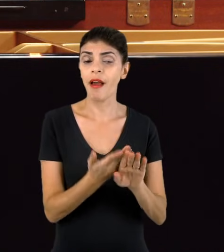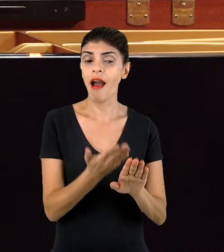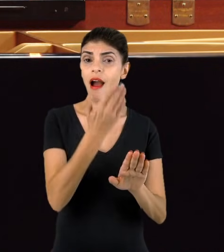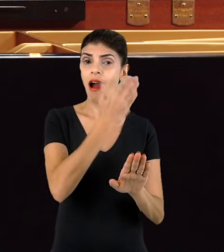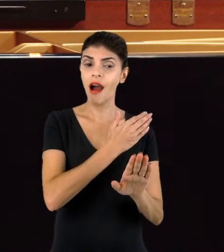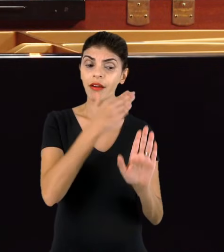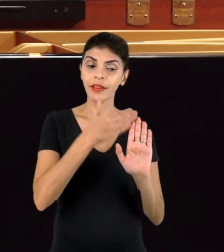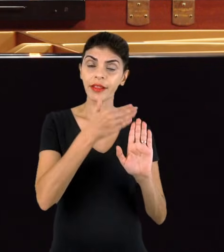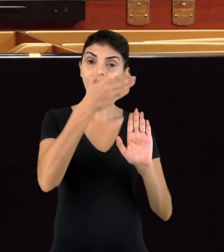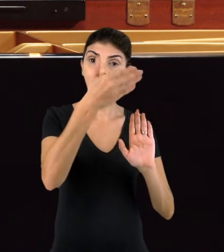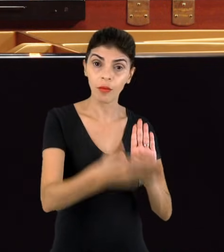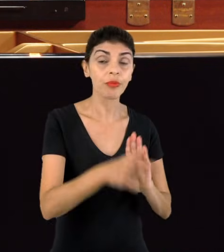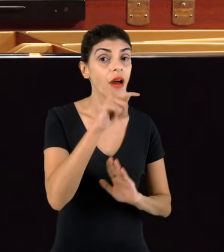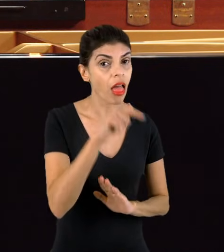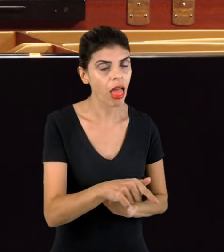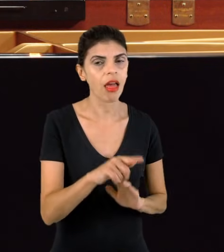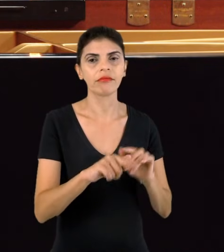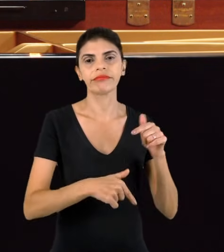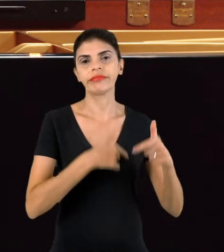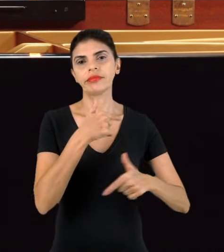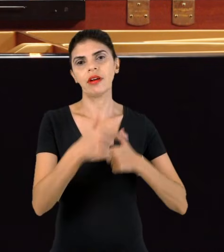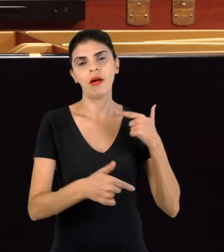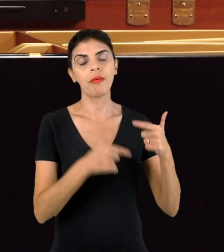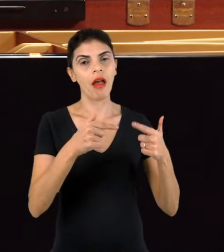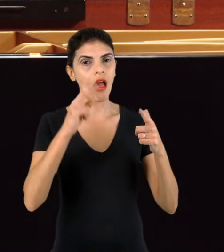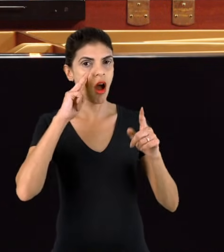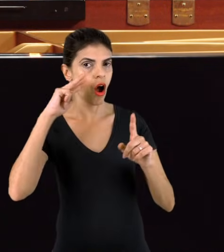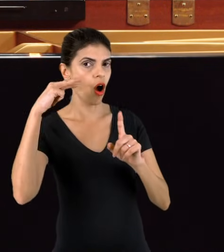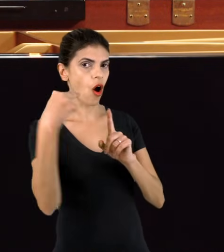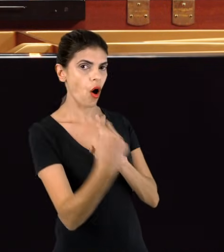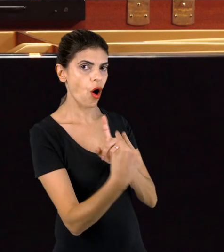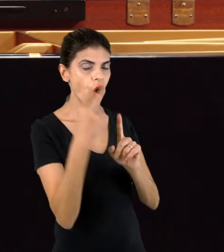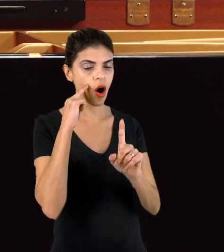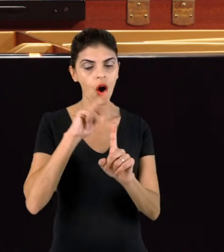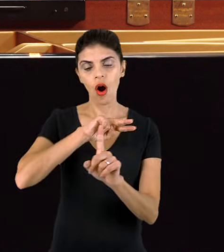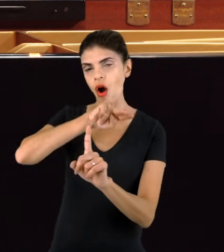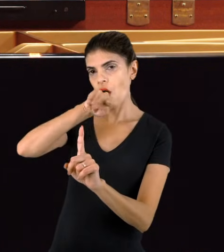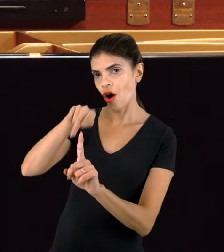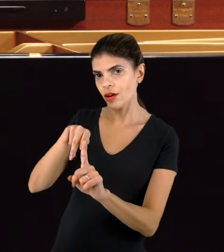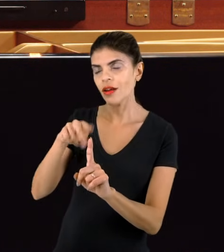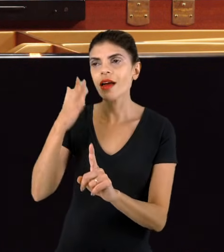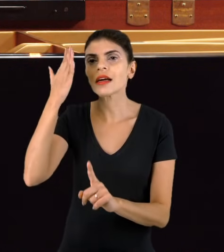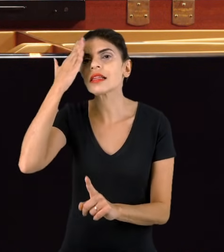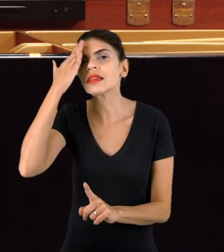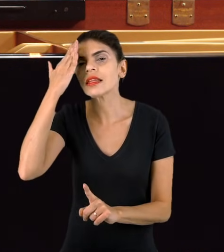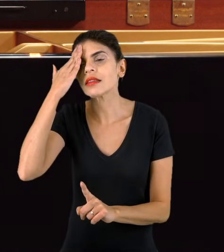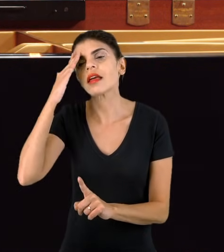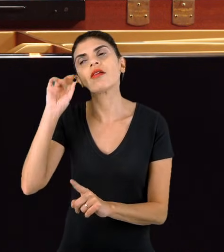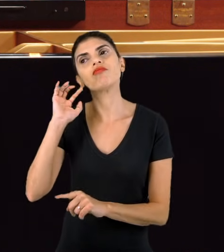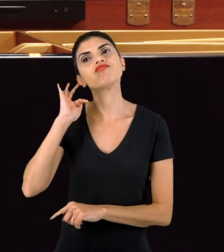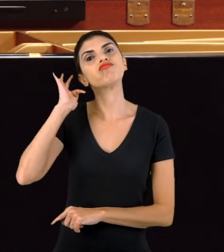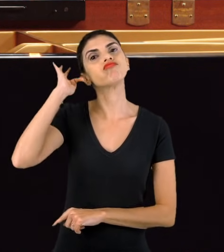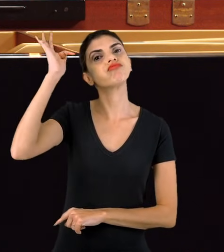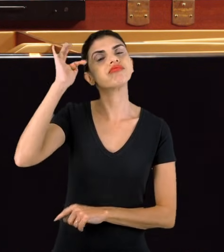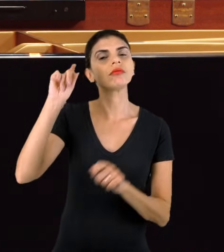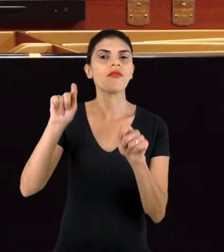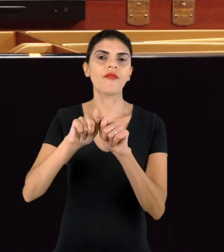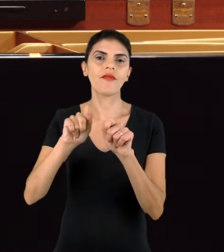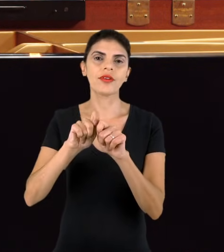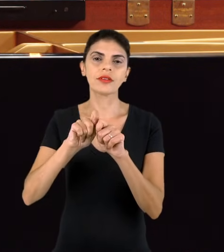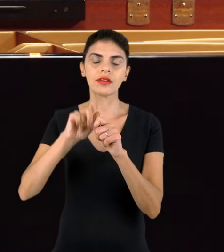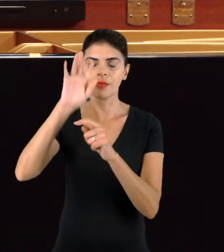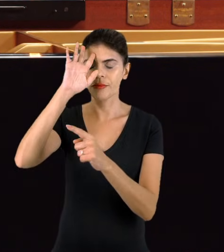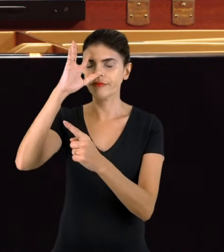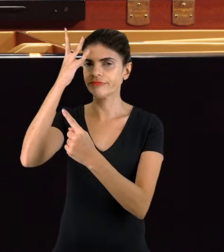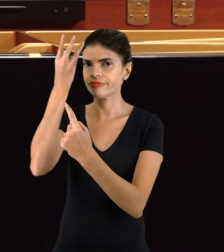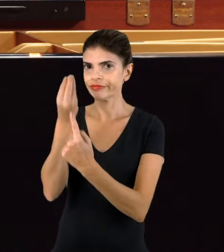ao que veio depois, né? Isso é a Sankofa. Isso é o olhar à sua ancestralidade, entendendo que também um dia você vai ser o ancestral de